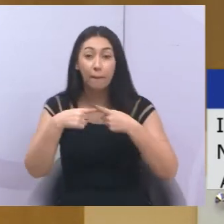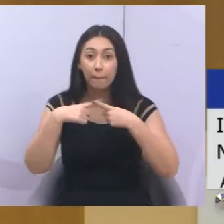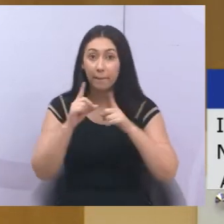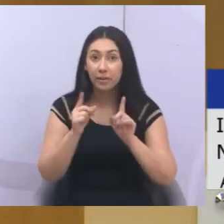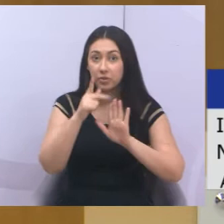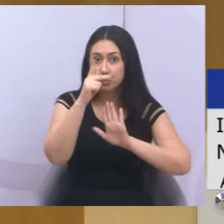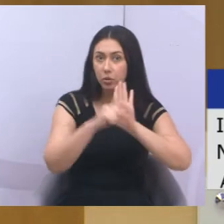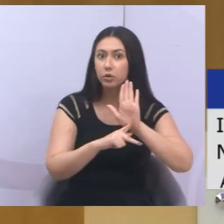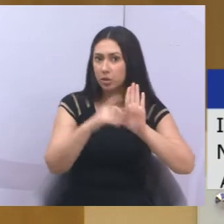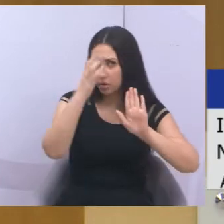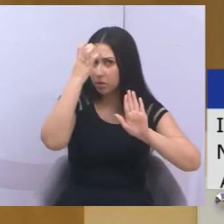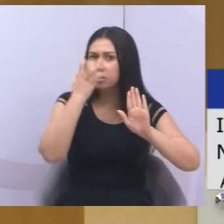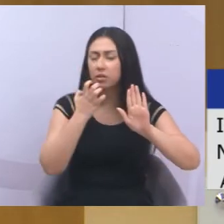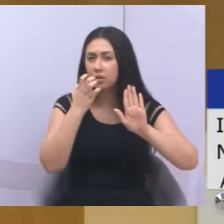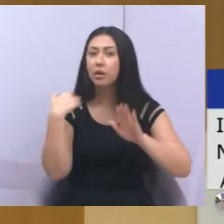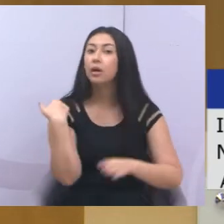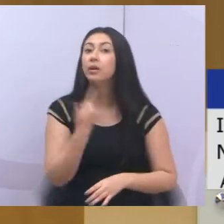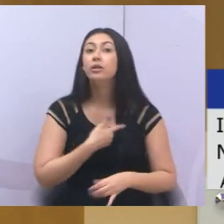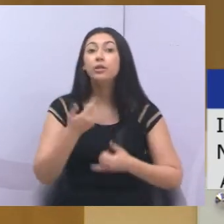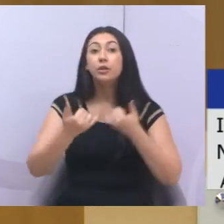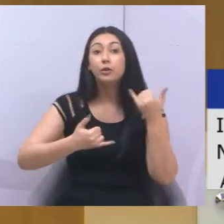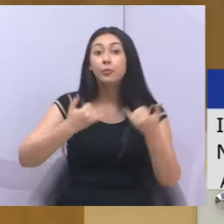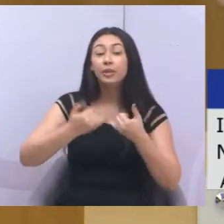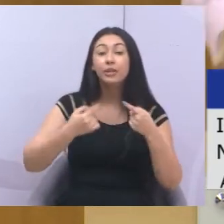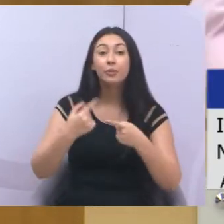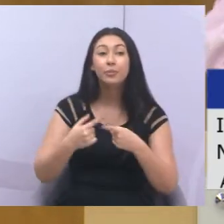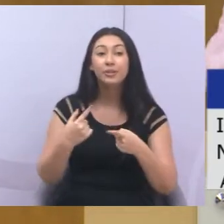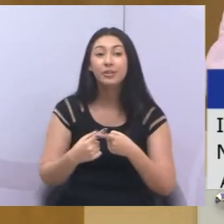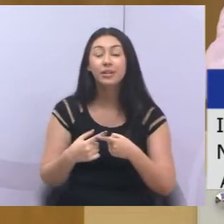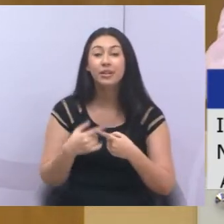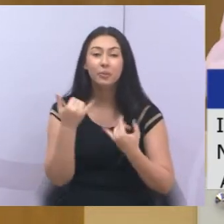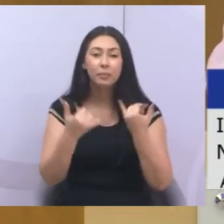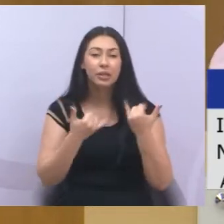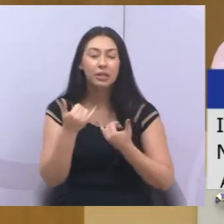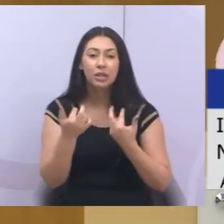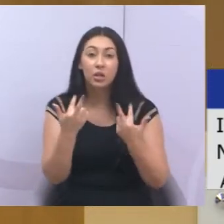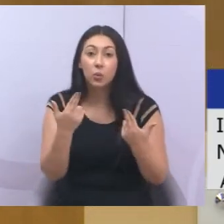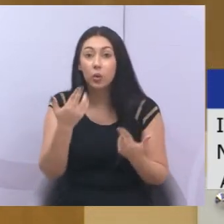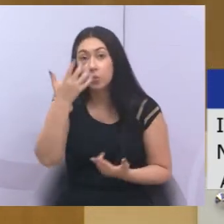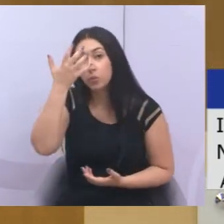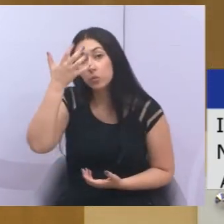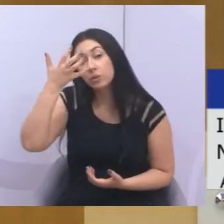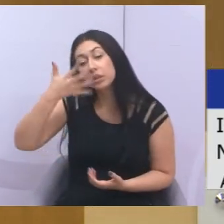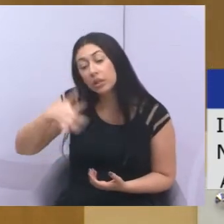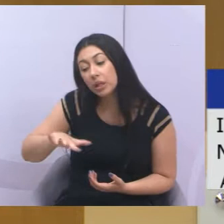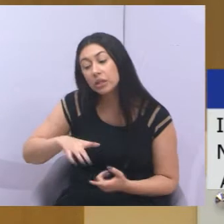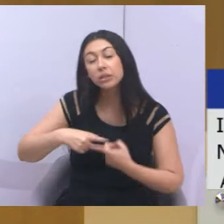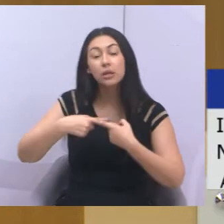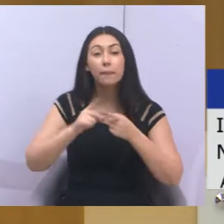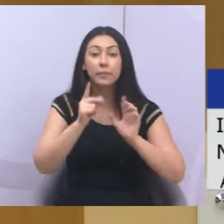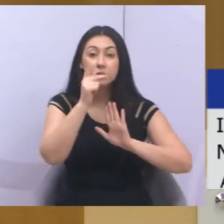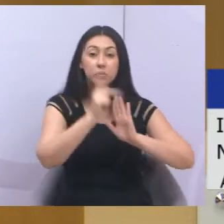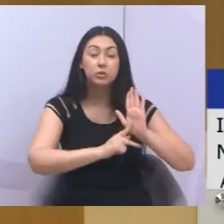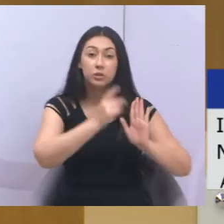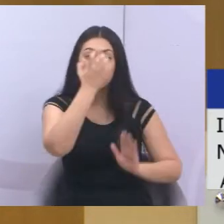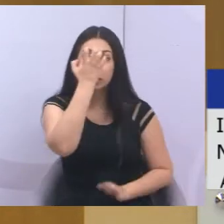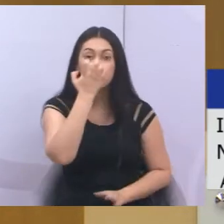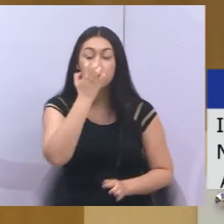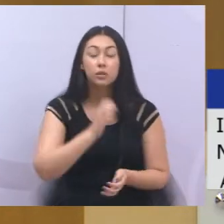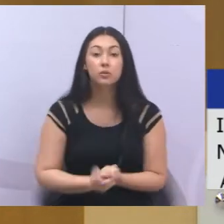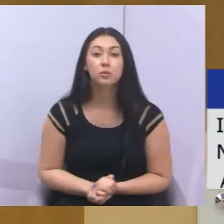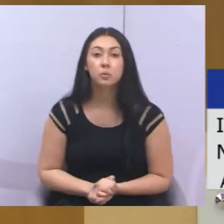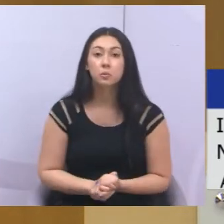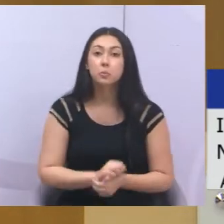esse projeto é sério. A gente brinca porque são brincadeiras de criança, mas é um projeto sério, que vai abrir os olhos do poder